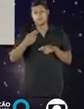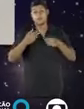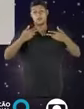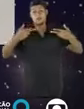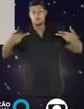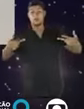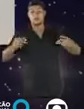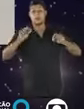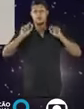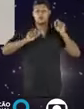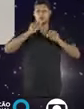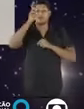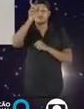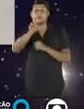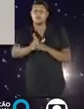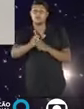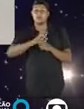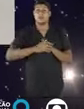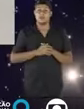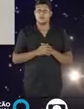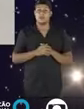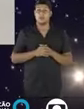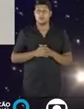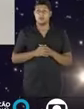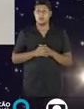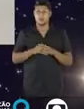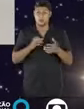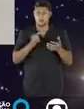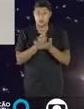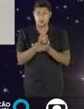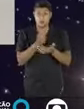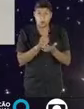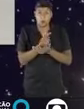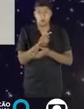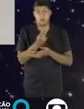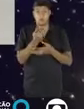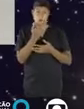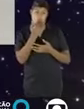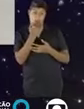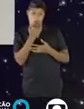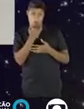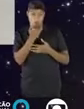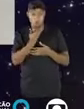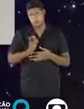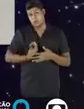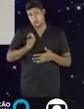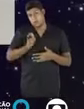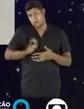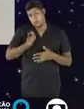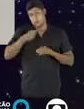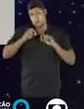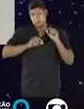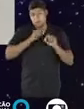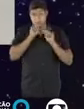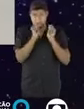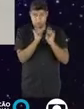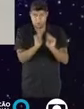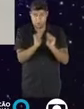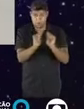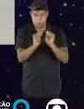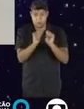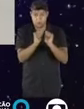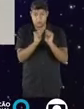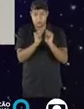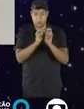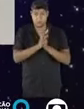Coisa. Quando você consome o alimento que é consumido na estação, ele pode ser,